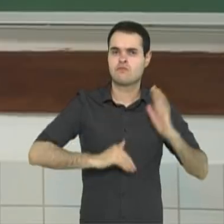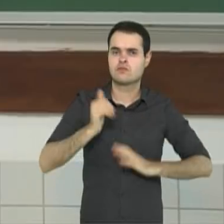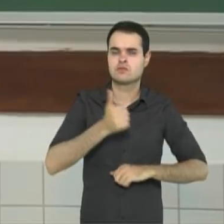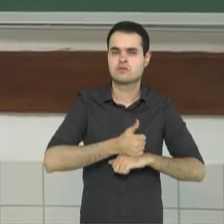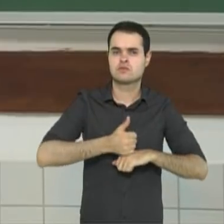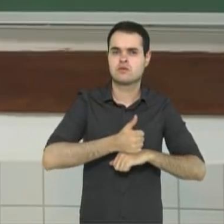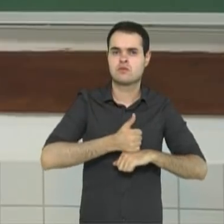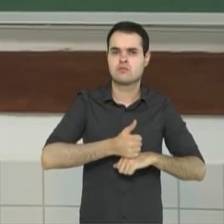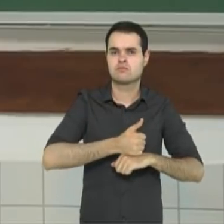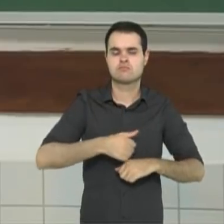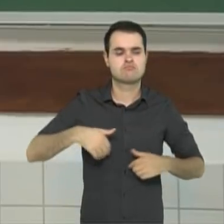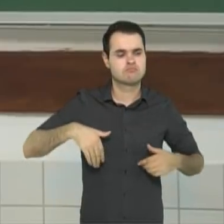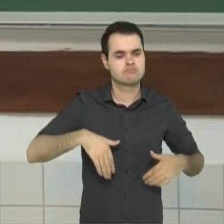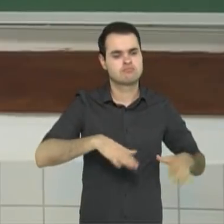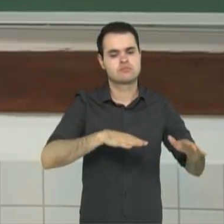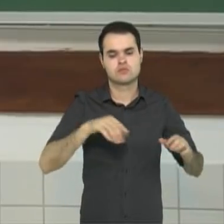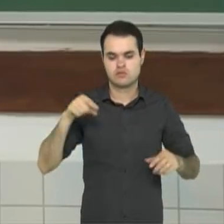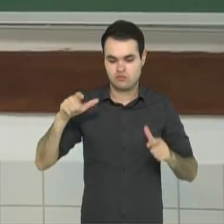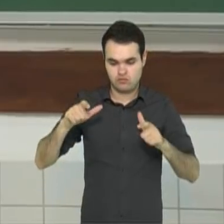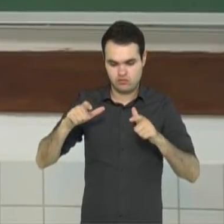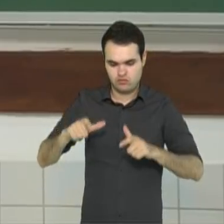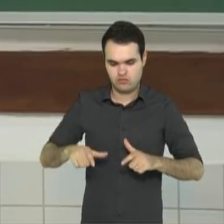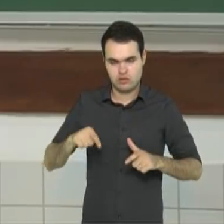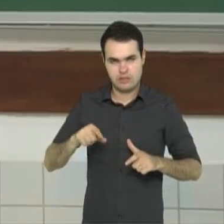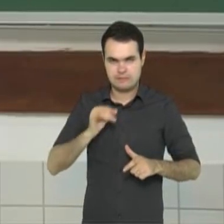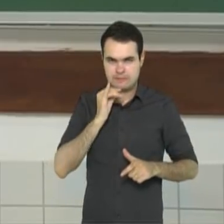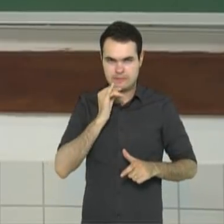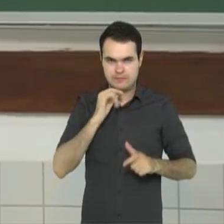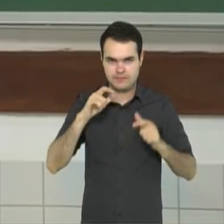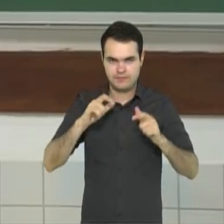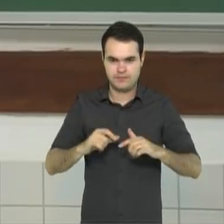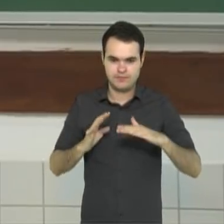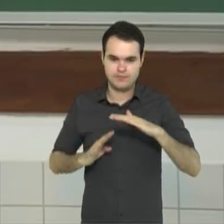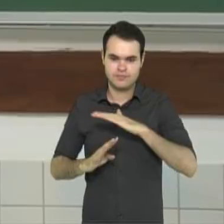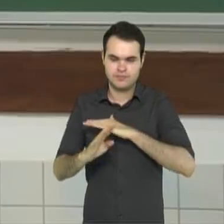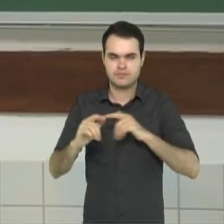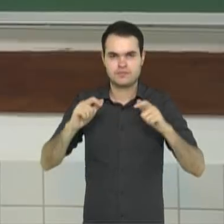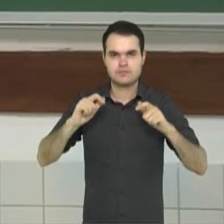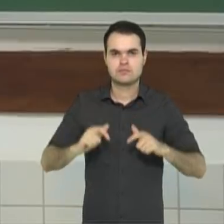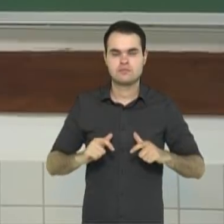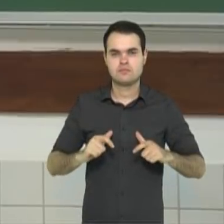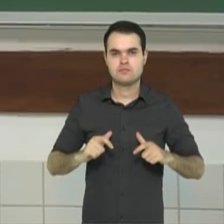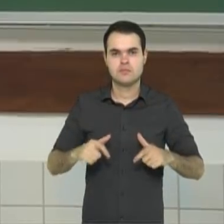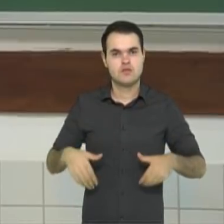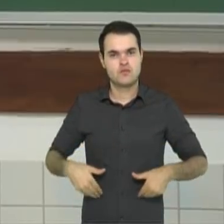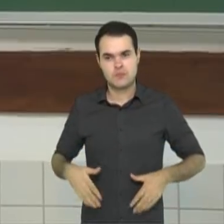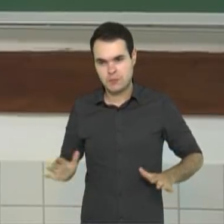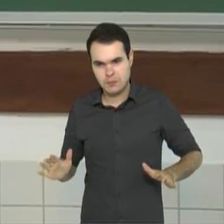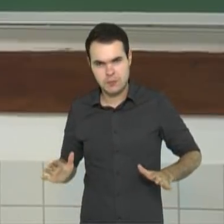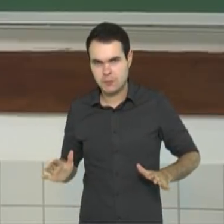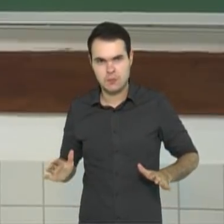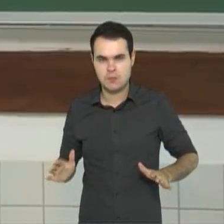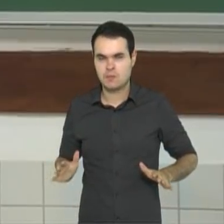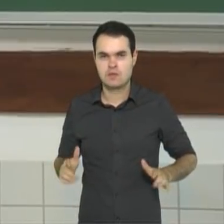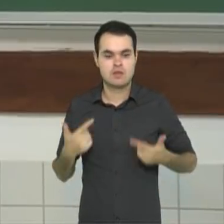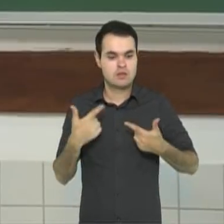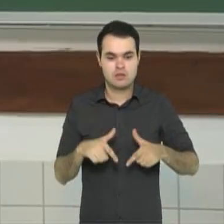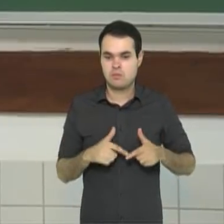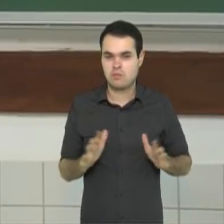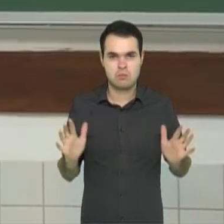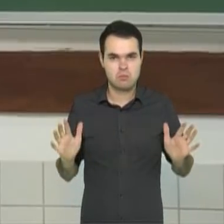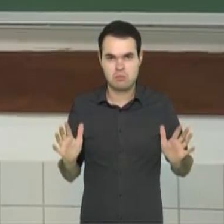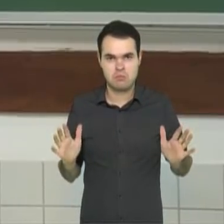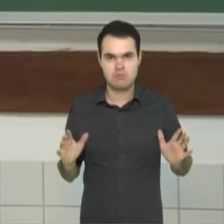Então, quer dizer, eles saíam de um lugar, um migrante que passava fome ou que não tinha trabalho no